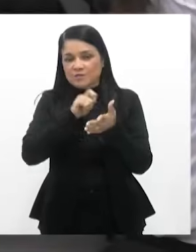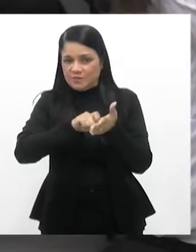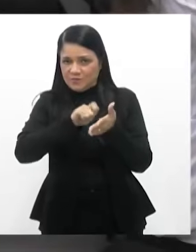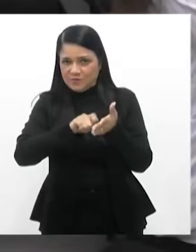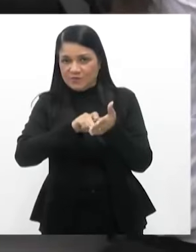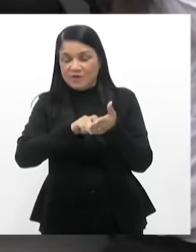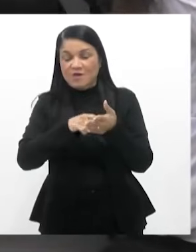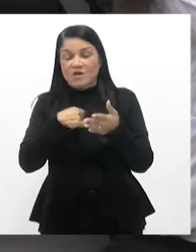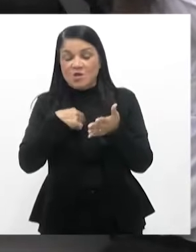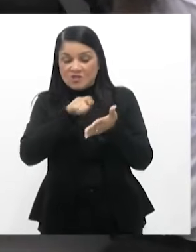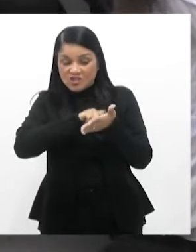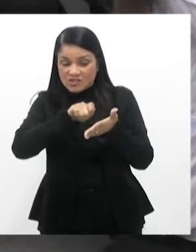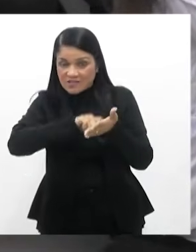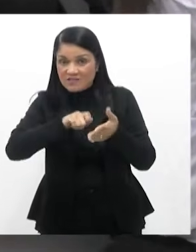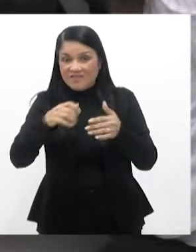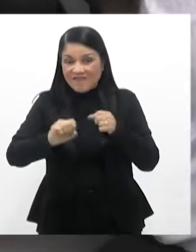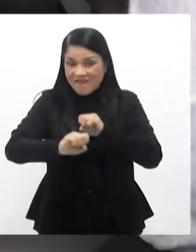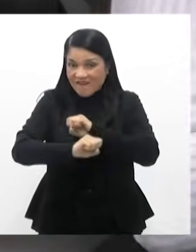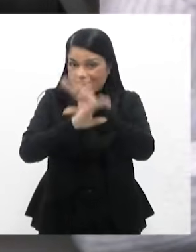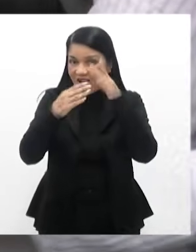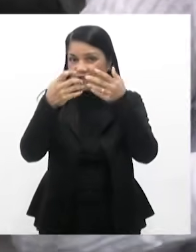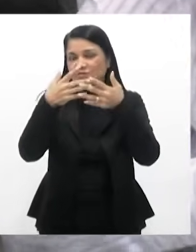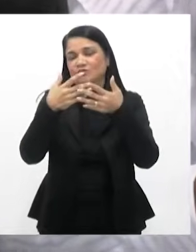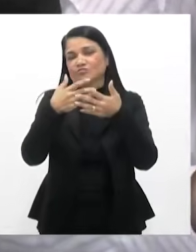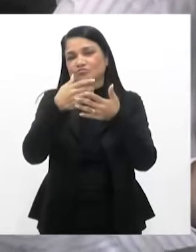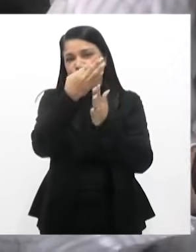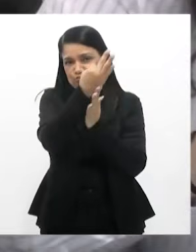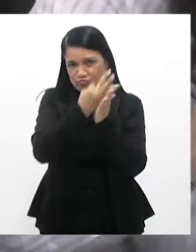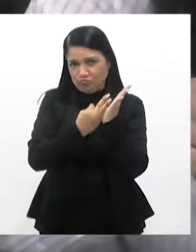Aí eu deixaria mais nítido isso no texto.